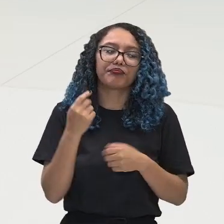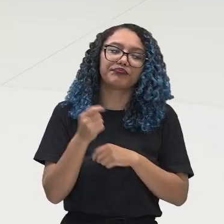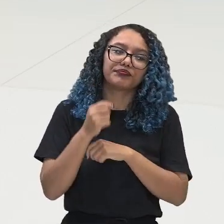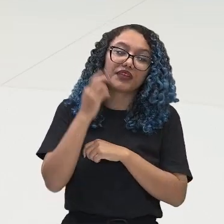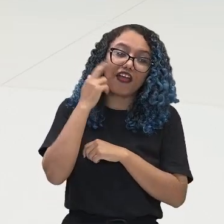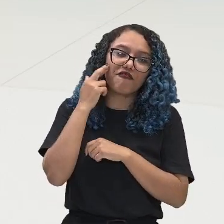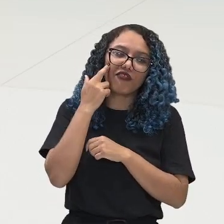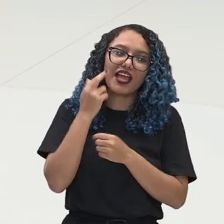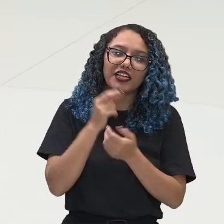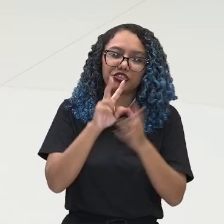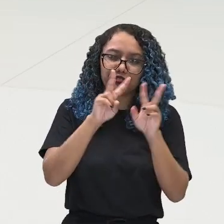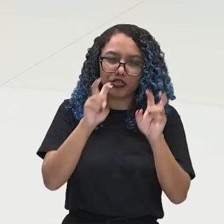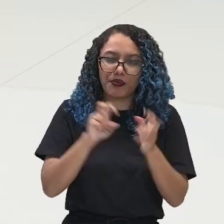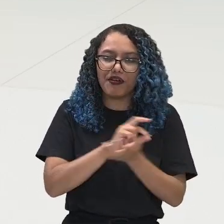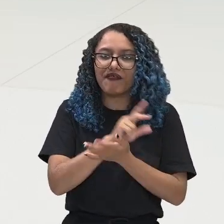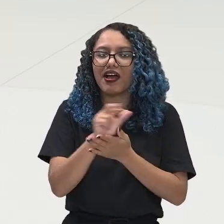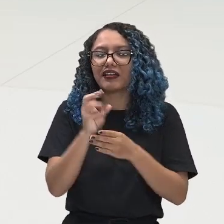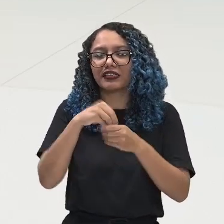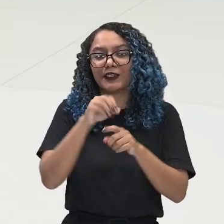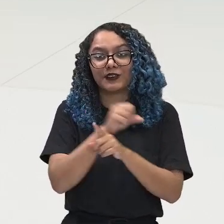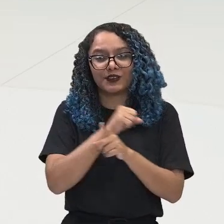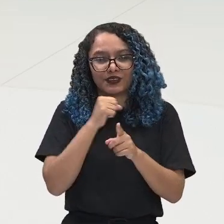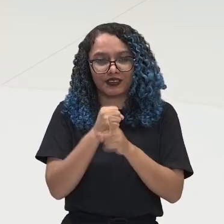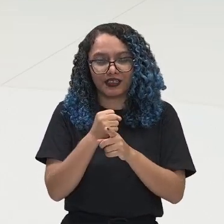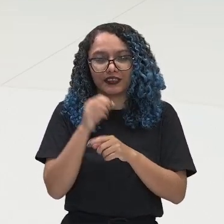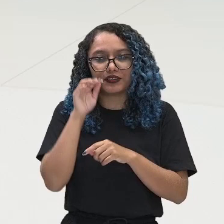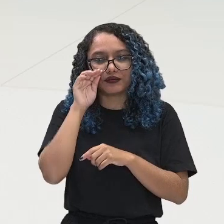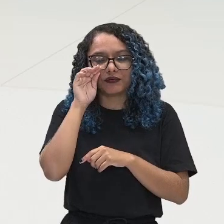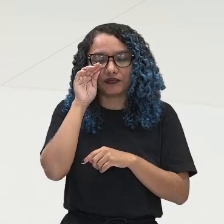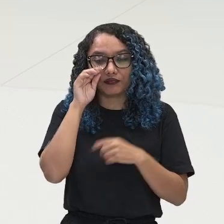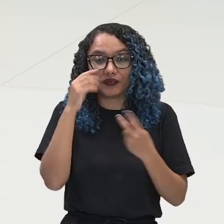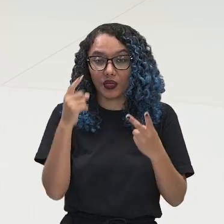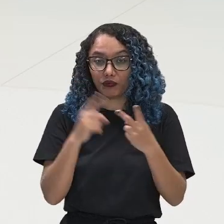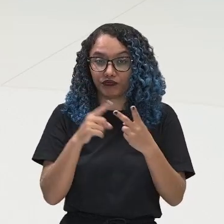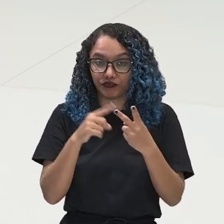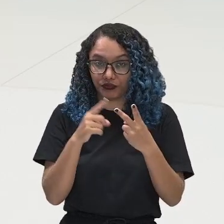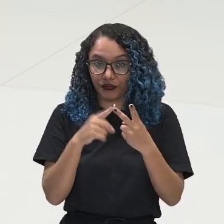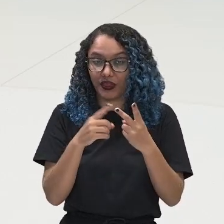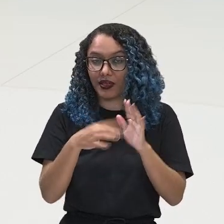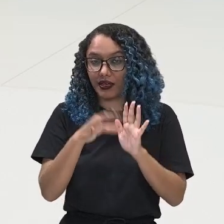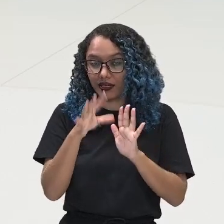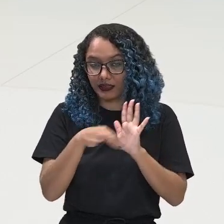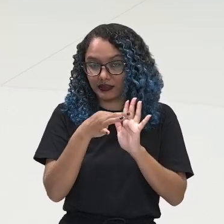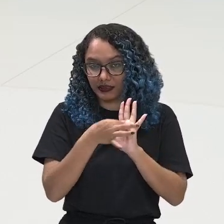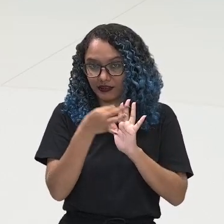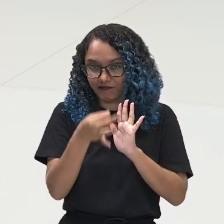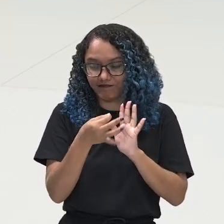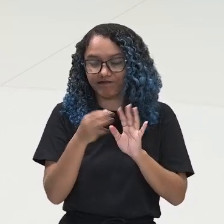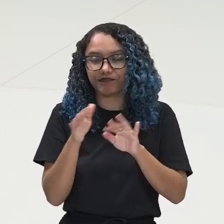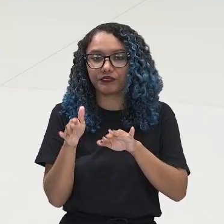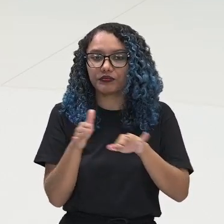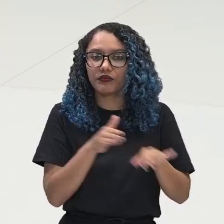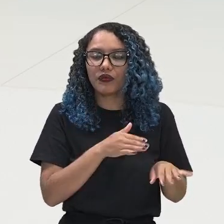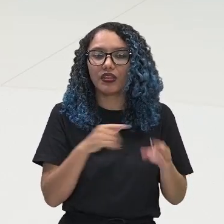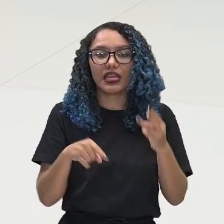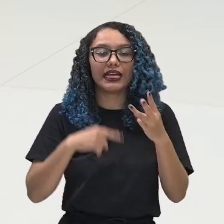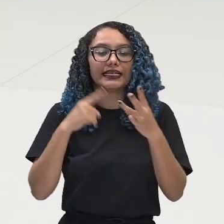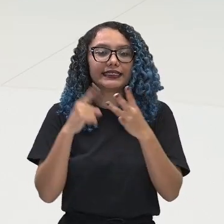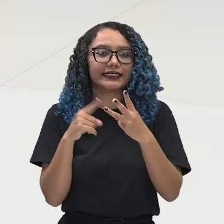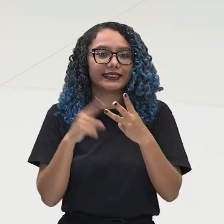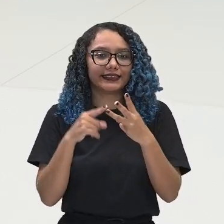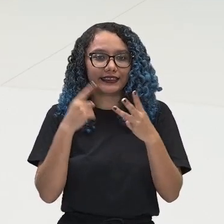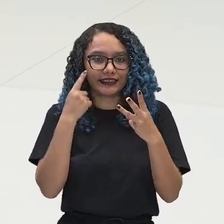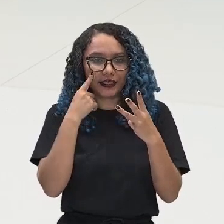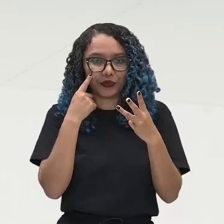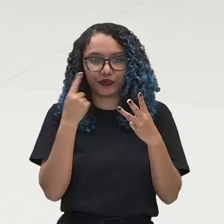sociedade. Beleza? Então, nós vimos aí o segundo tipo de texto argumentativo, que é uma resenha crítica. Agora vamos ver o outro, que é a redação